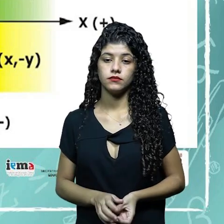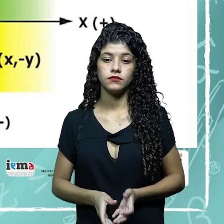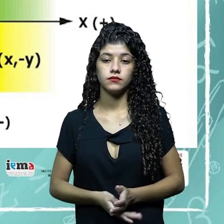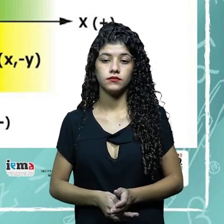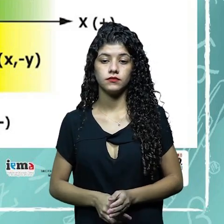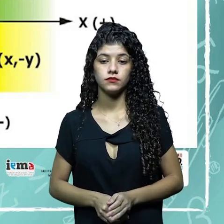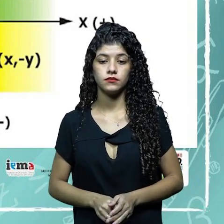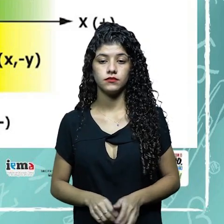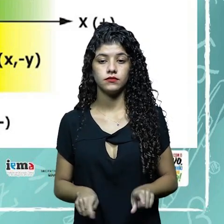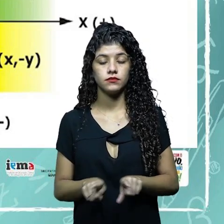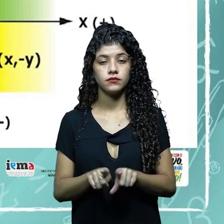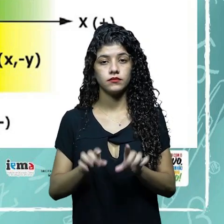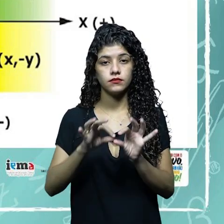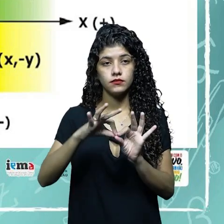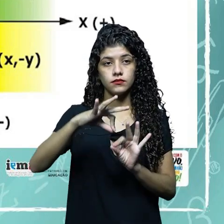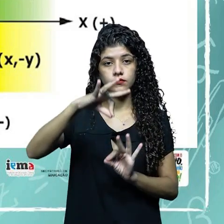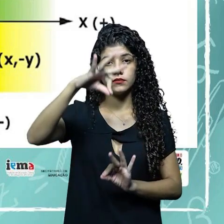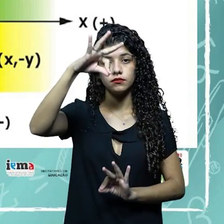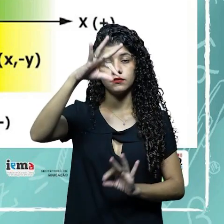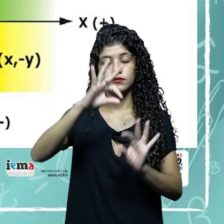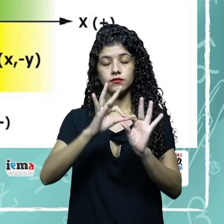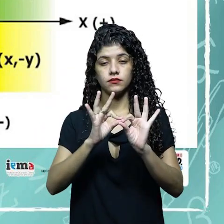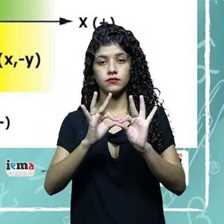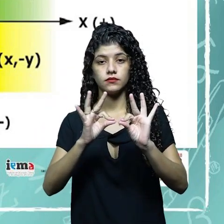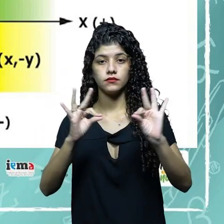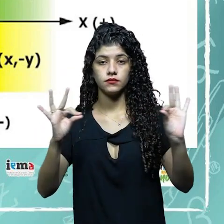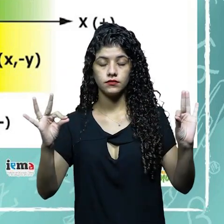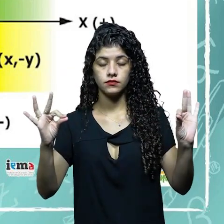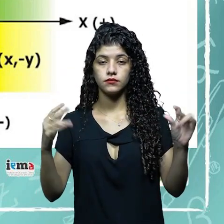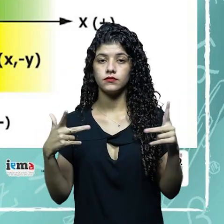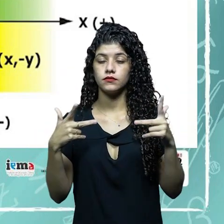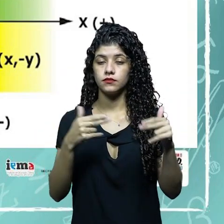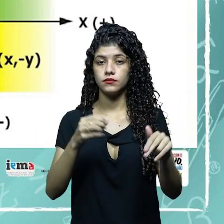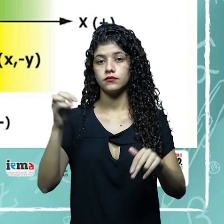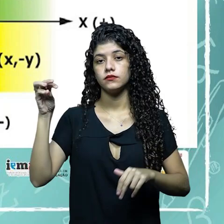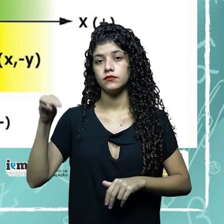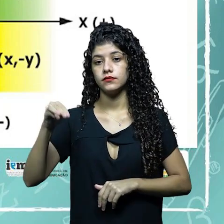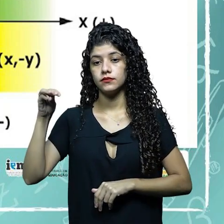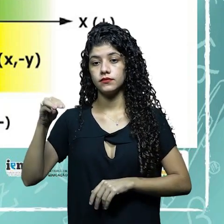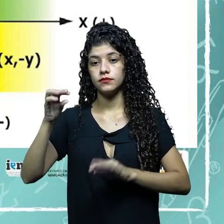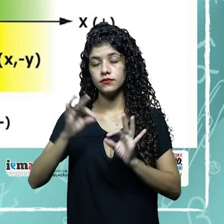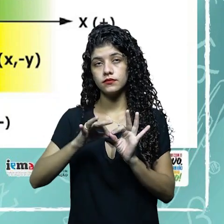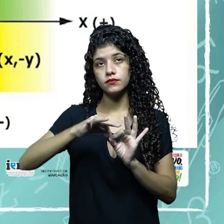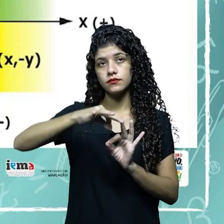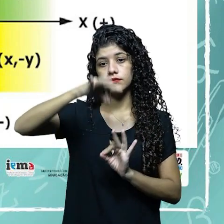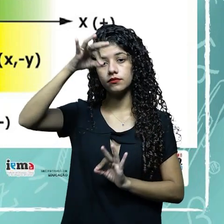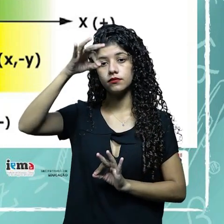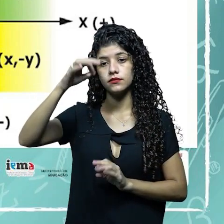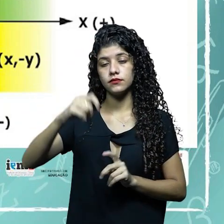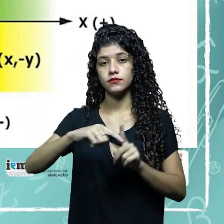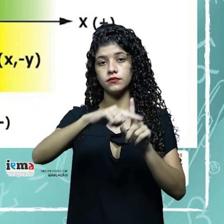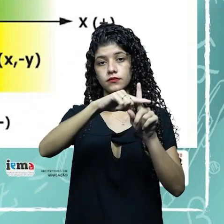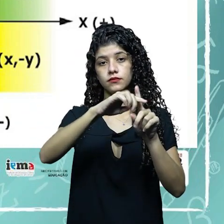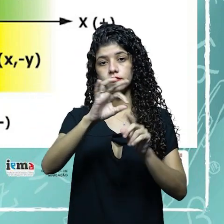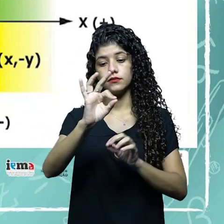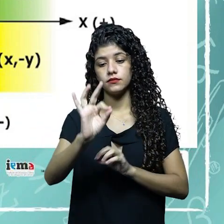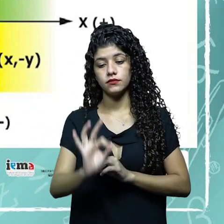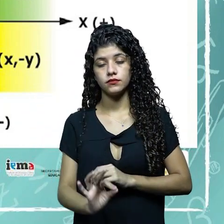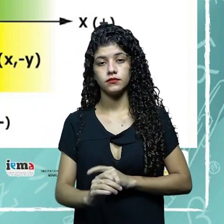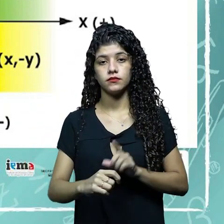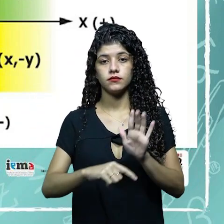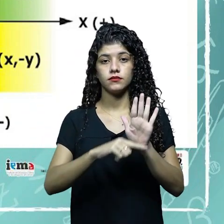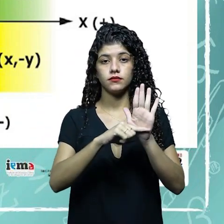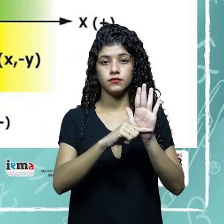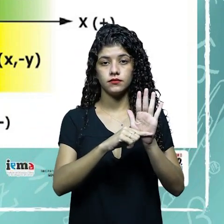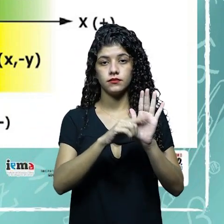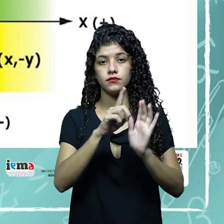na horizontal, o y na vertical, conforme a figura. Para cima, positivo, para baixo, negativo. Para a